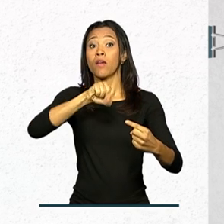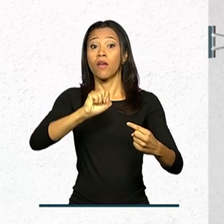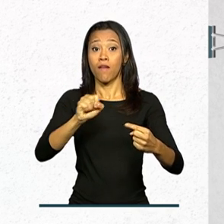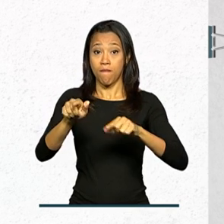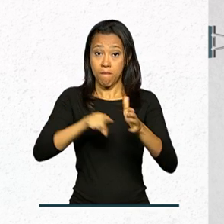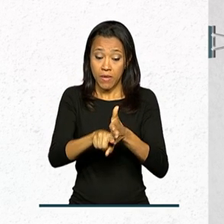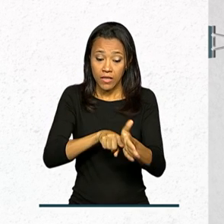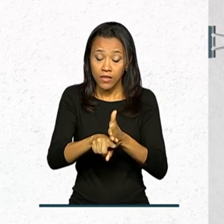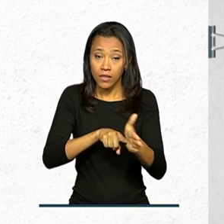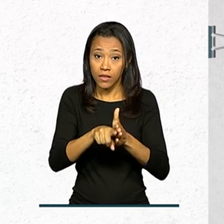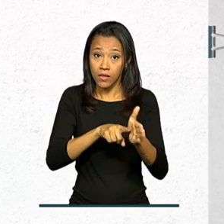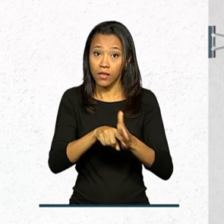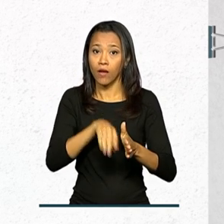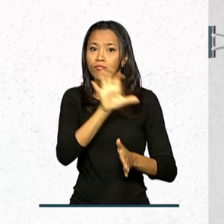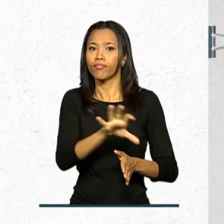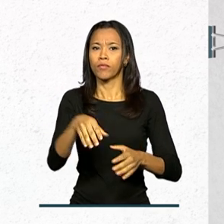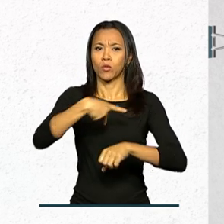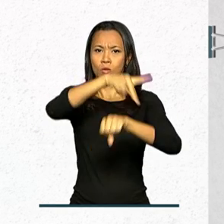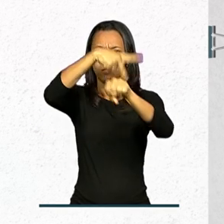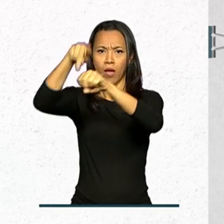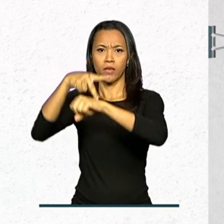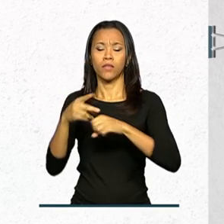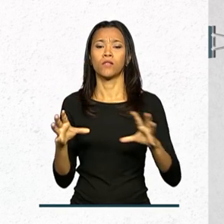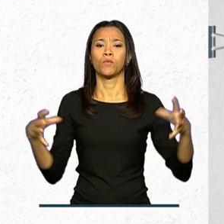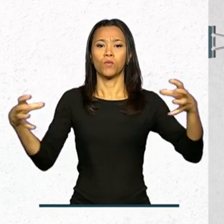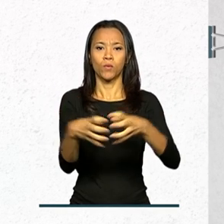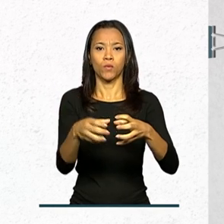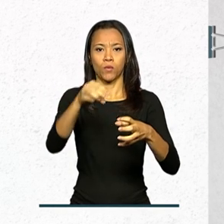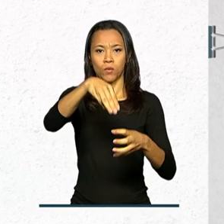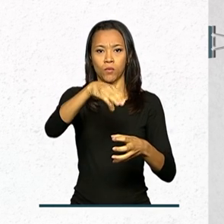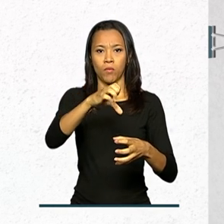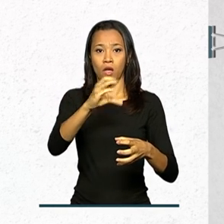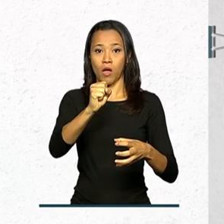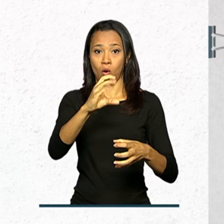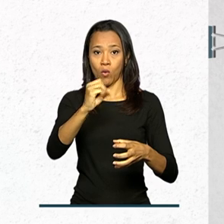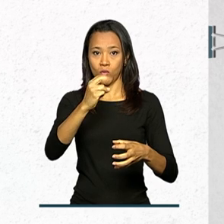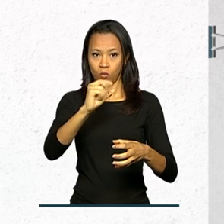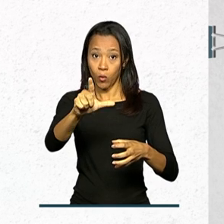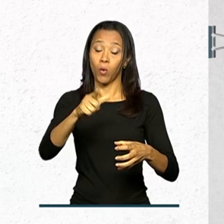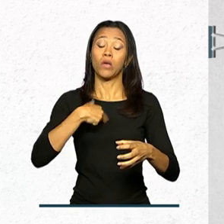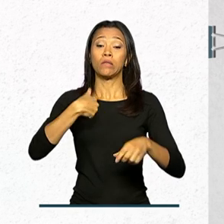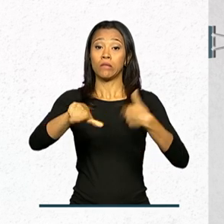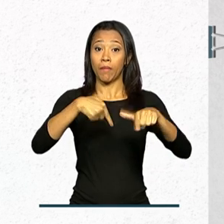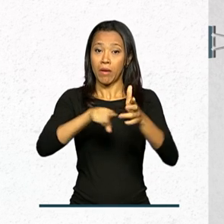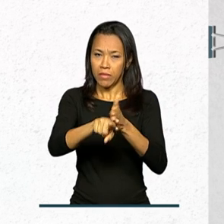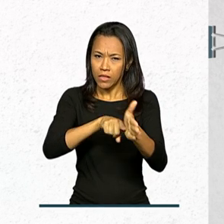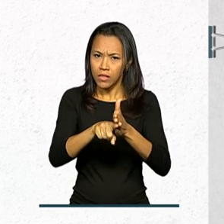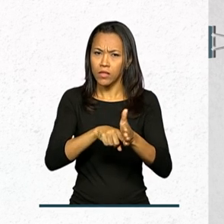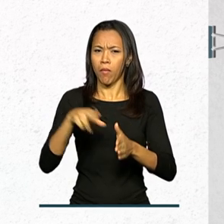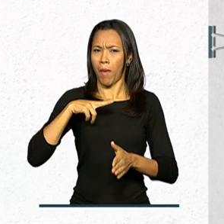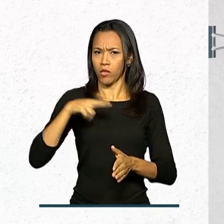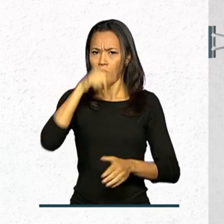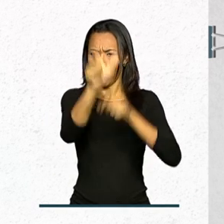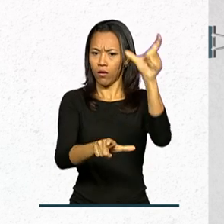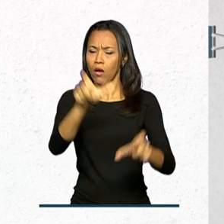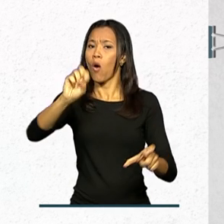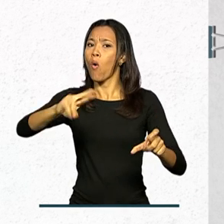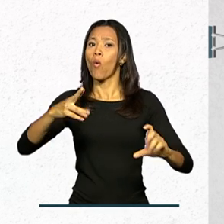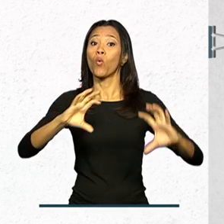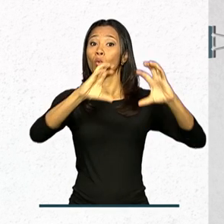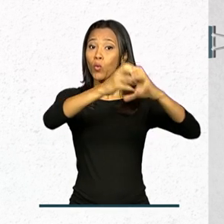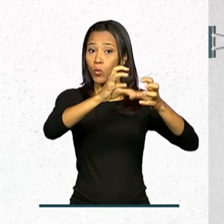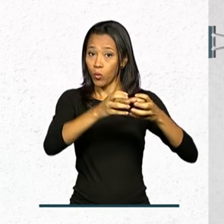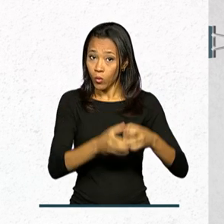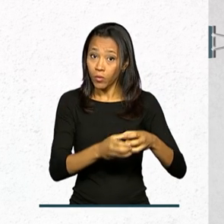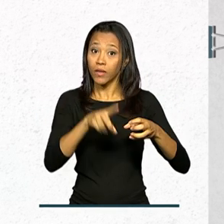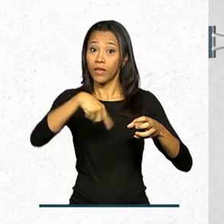residentes em países membros ou associados ao Mercosul. Os trabalhos podem ser individuais ou, para algumas categorias, em equipes